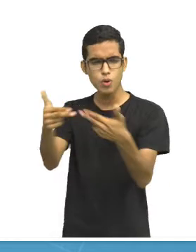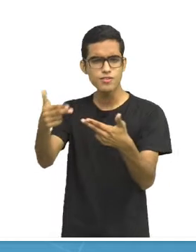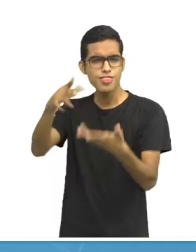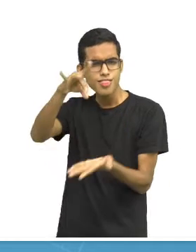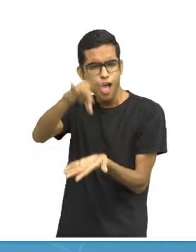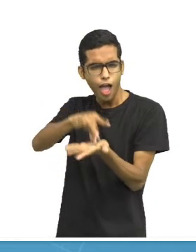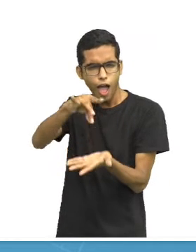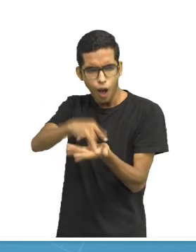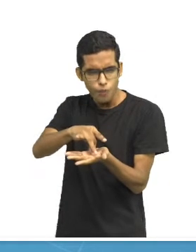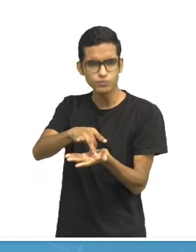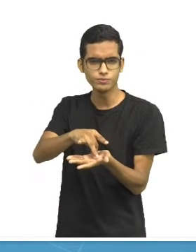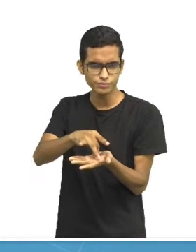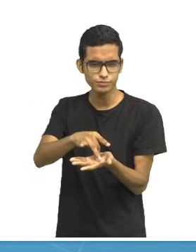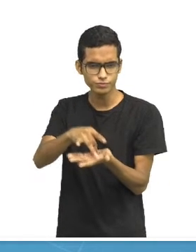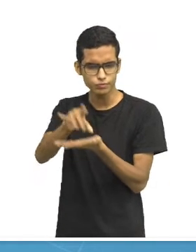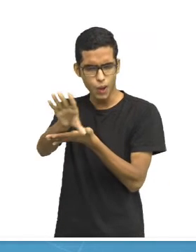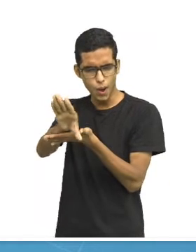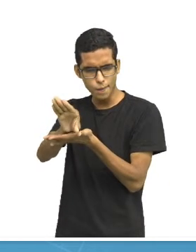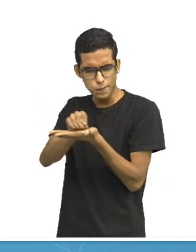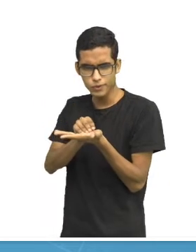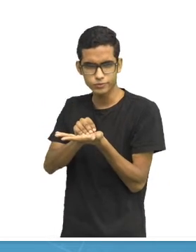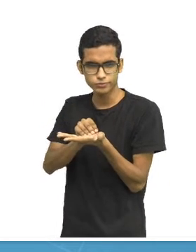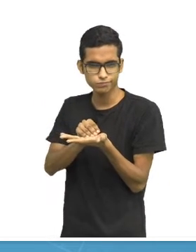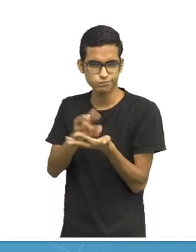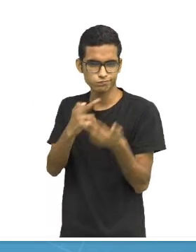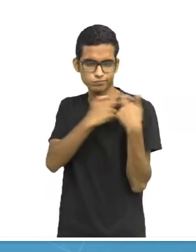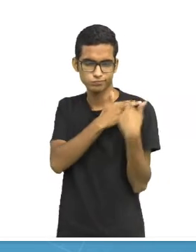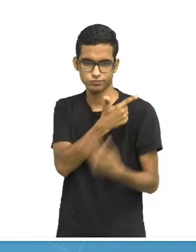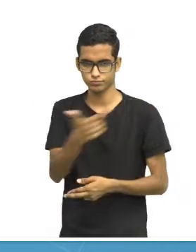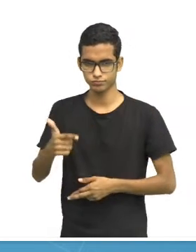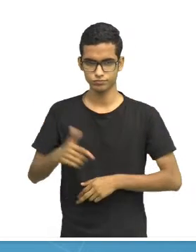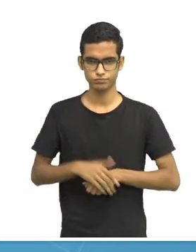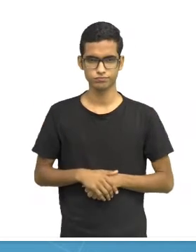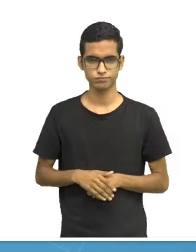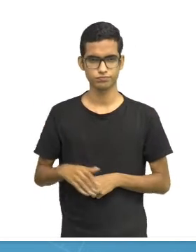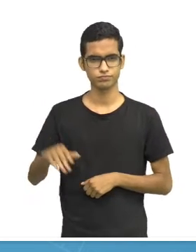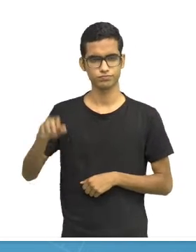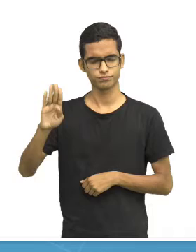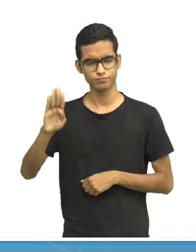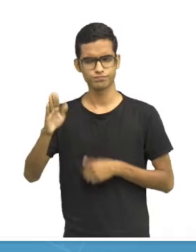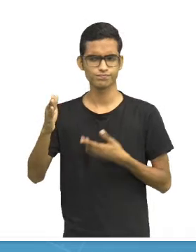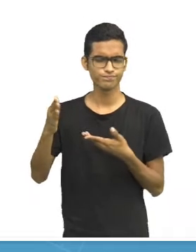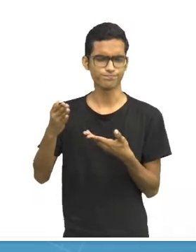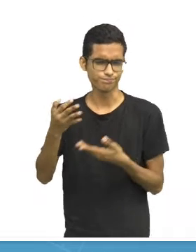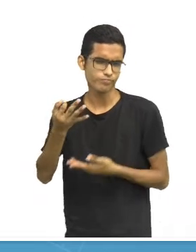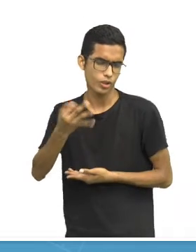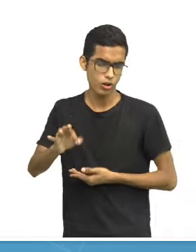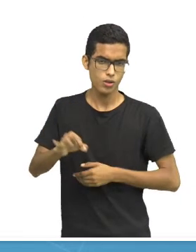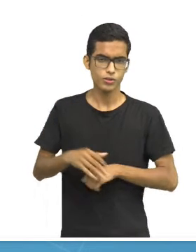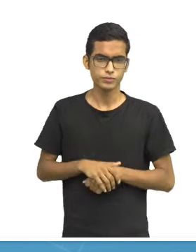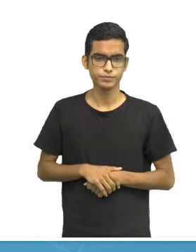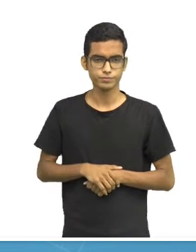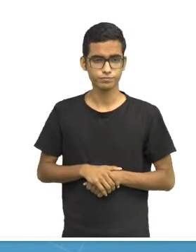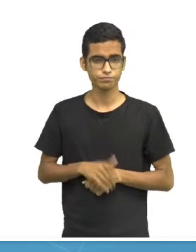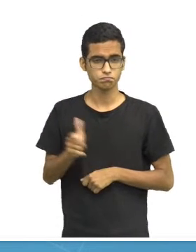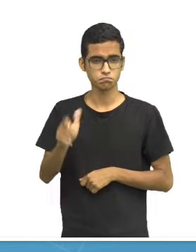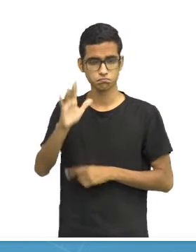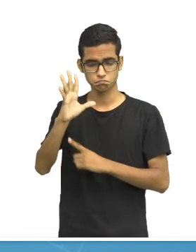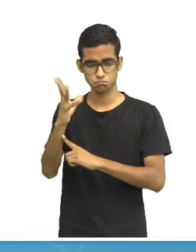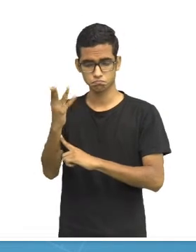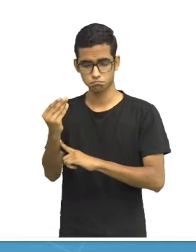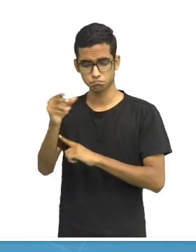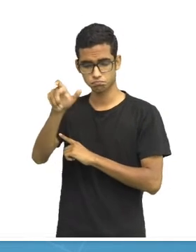das coisas. Então, isso aqui também seria correto, né? Os cubistas, eles não